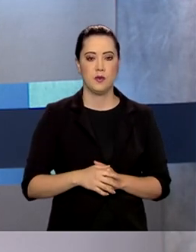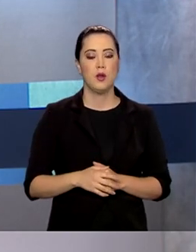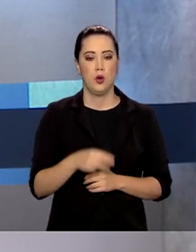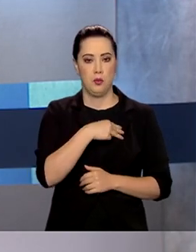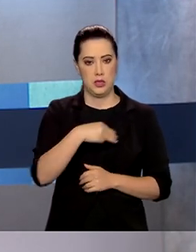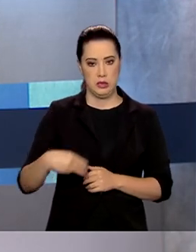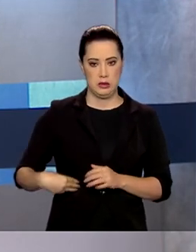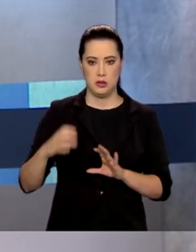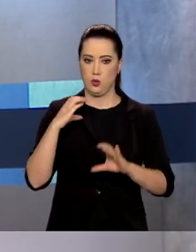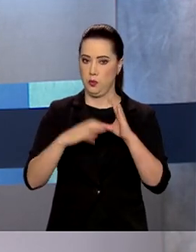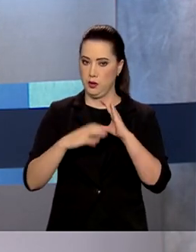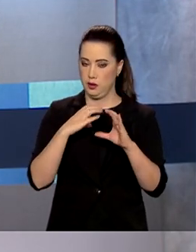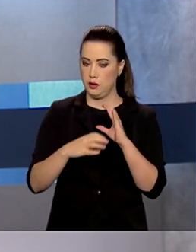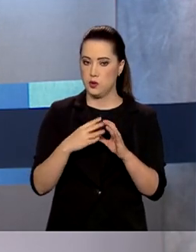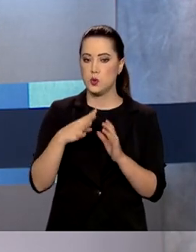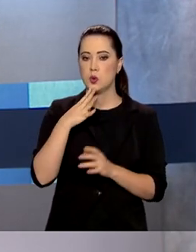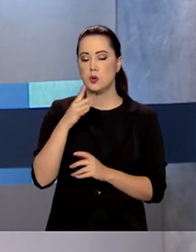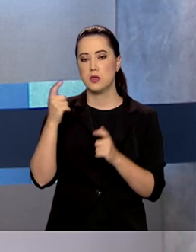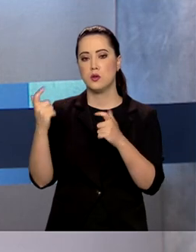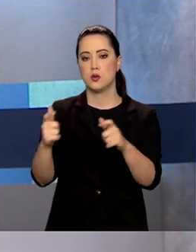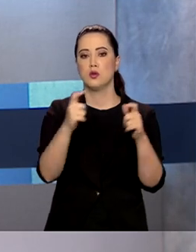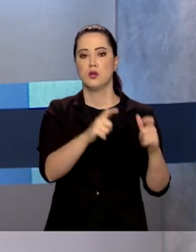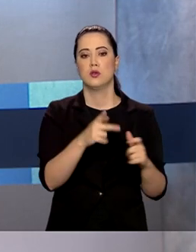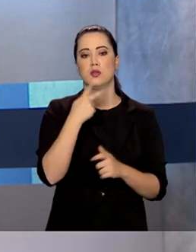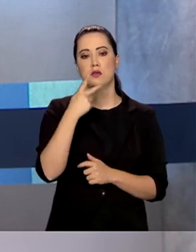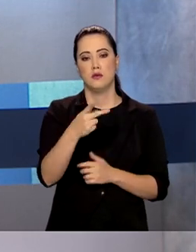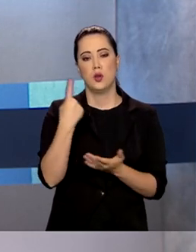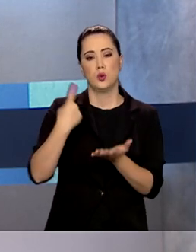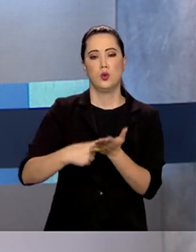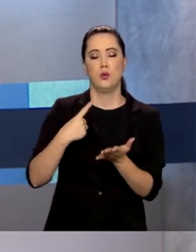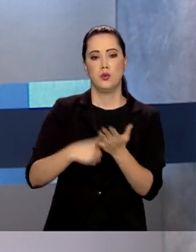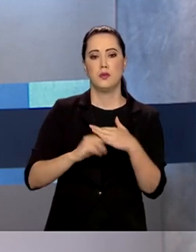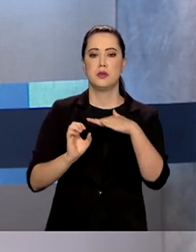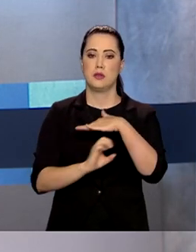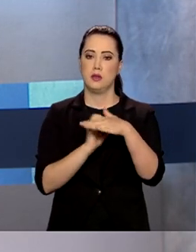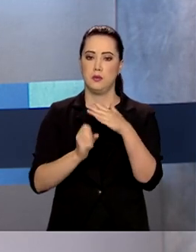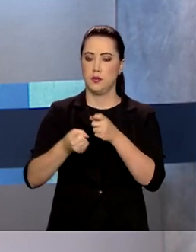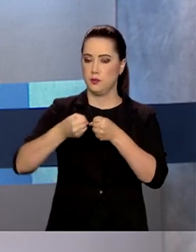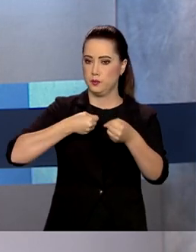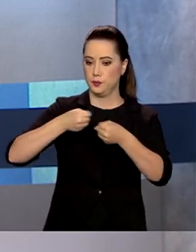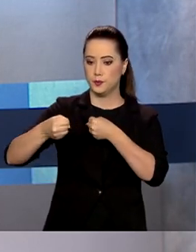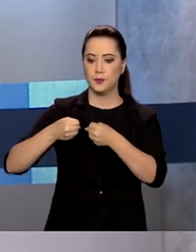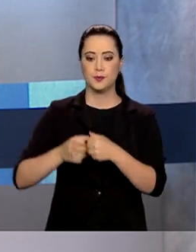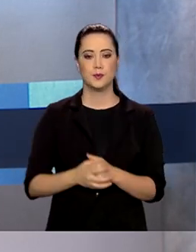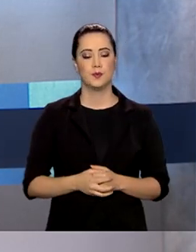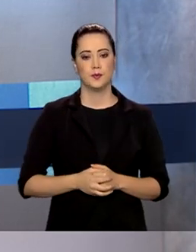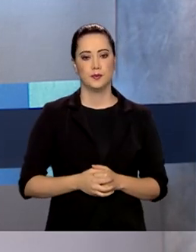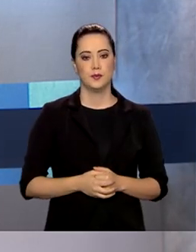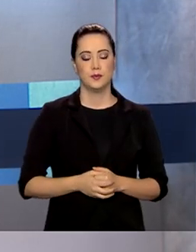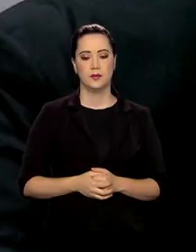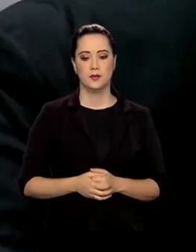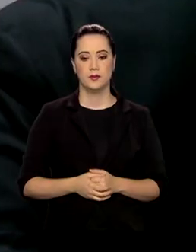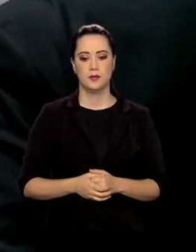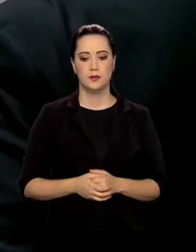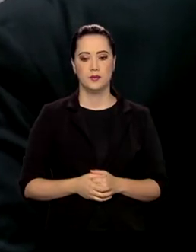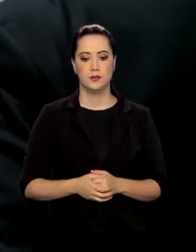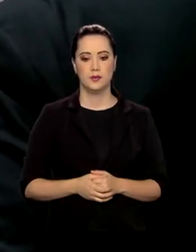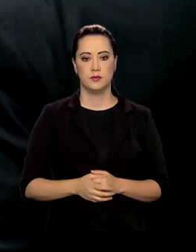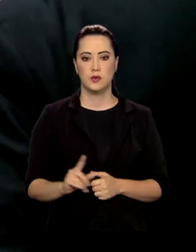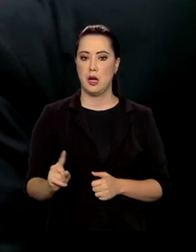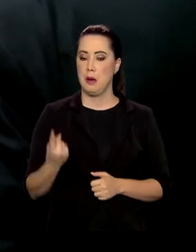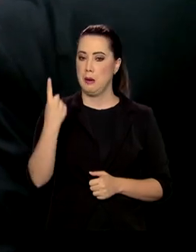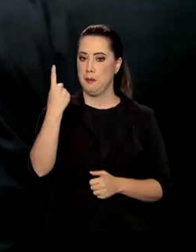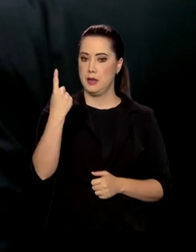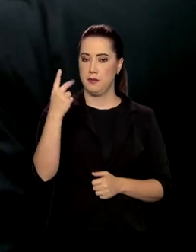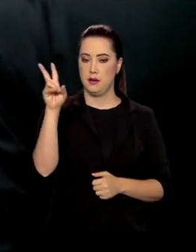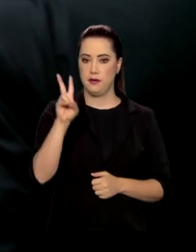Fábio Faria foi conhecer as instalações e reafirmaram o compromisso da empresa com jornalismo e foi